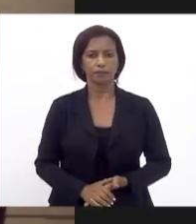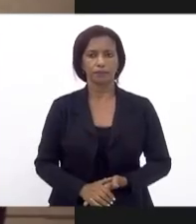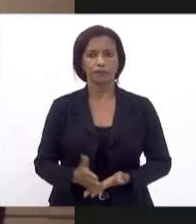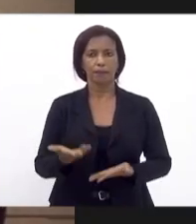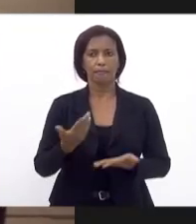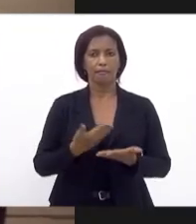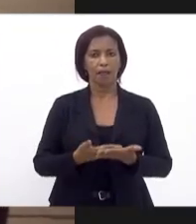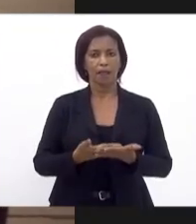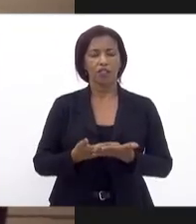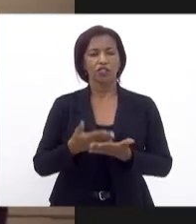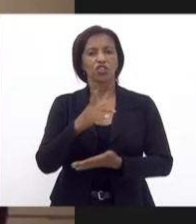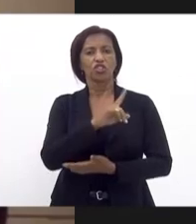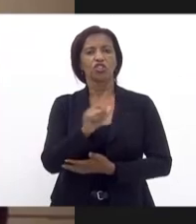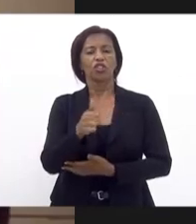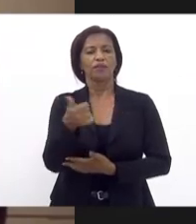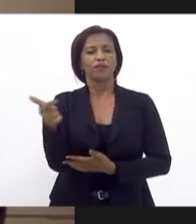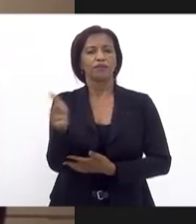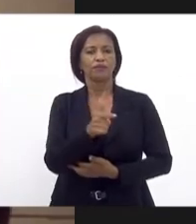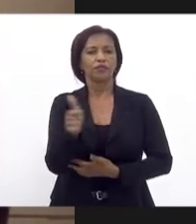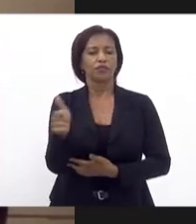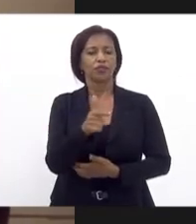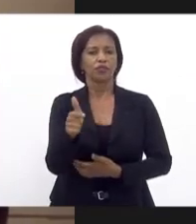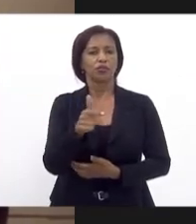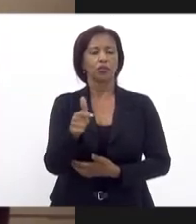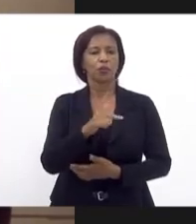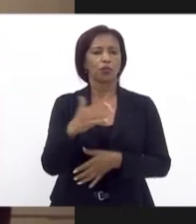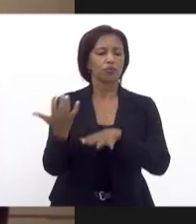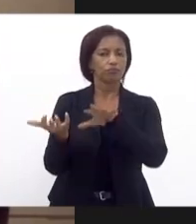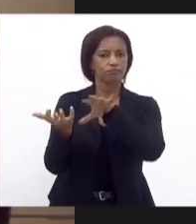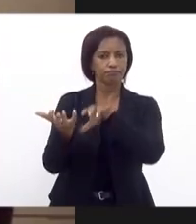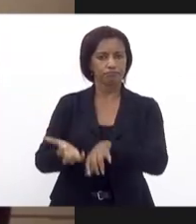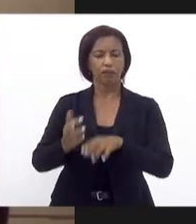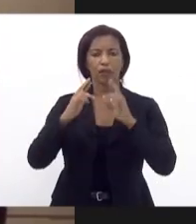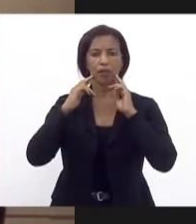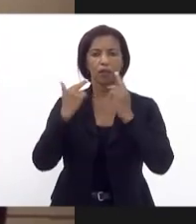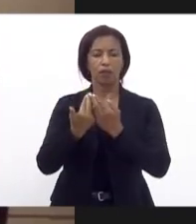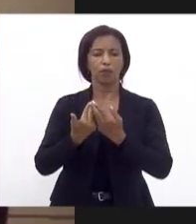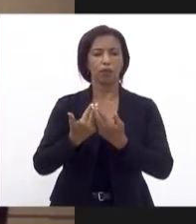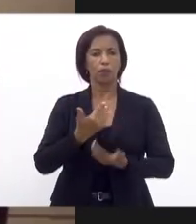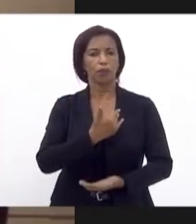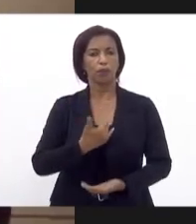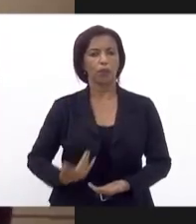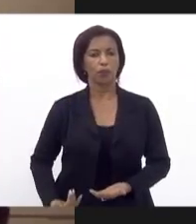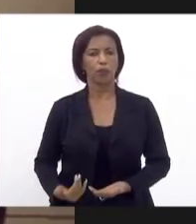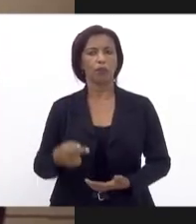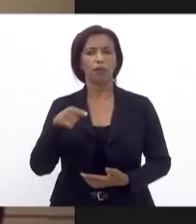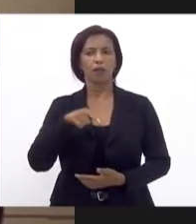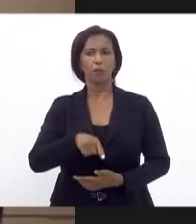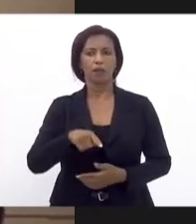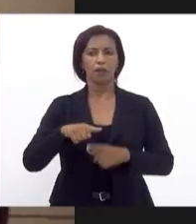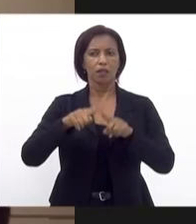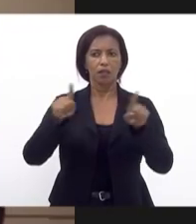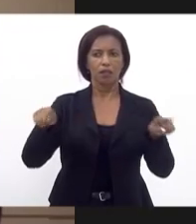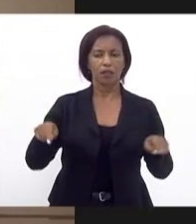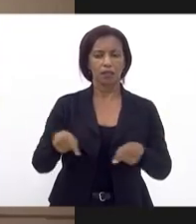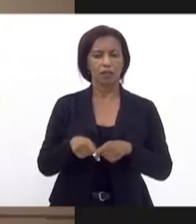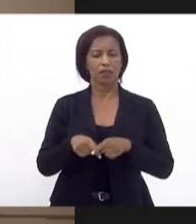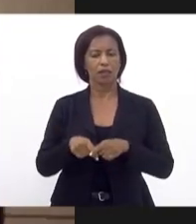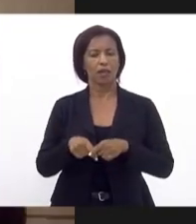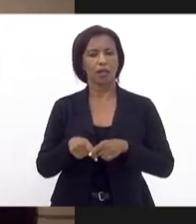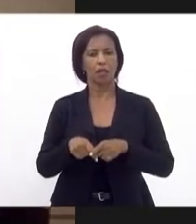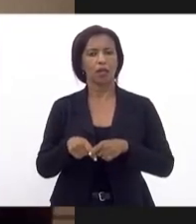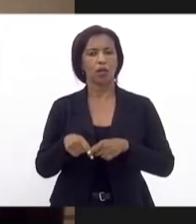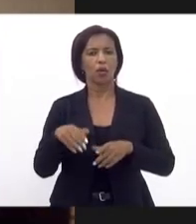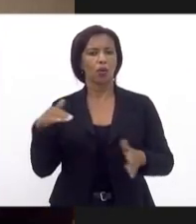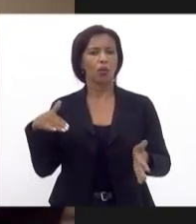Carta, dia 22, Senado, dia 25, 26, audiência pública e o bode na sala com a questão ambiental